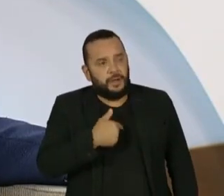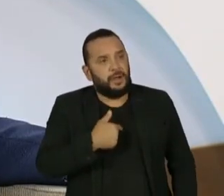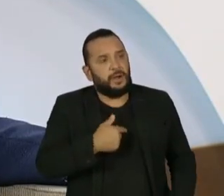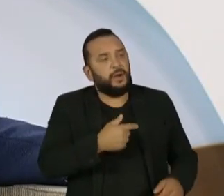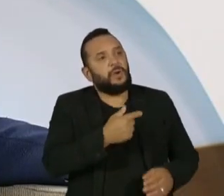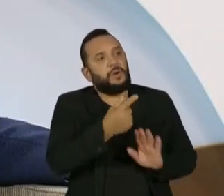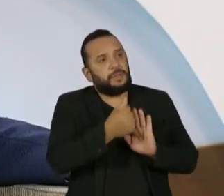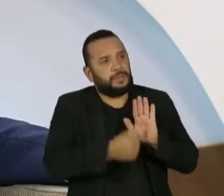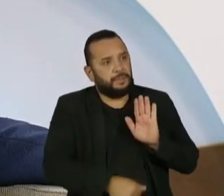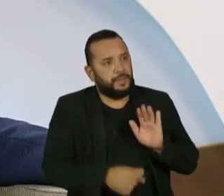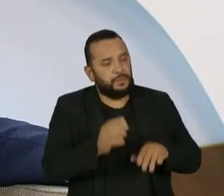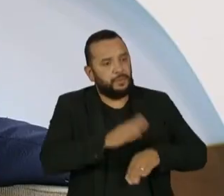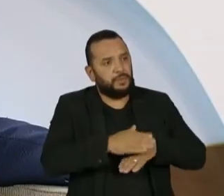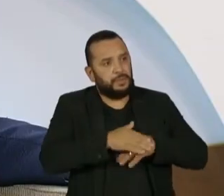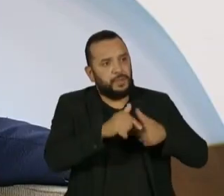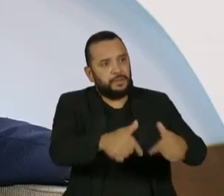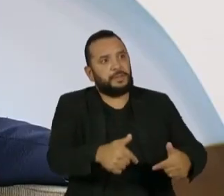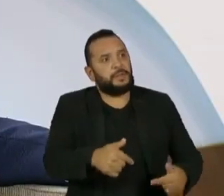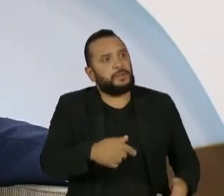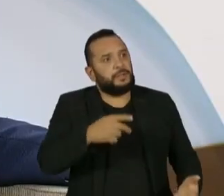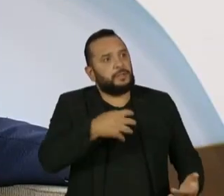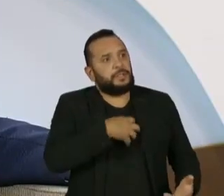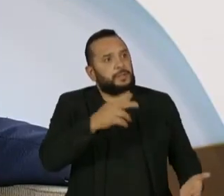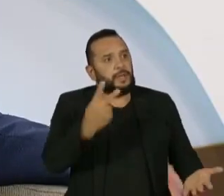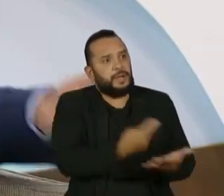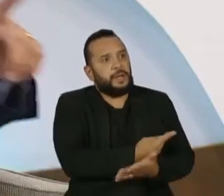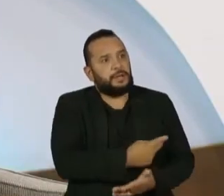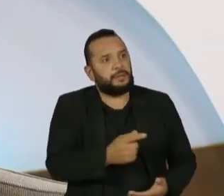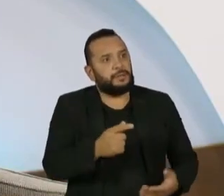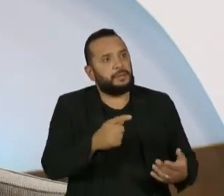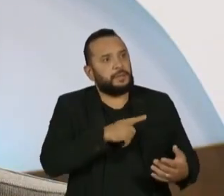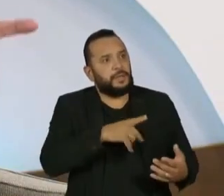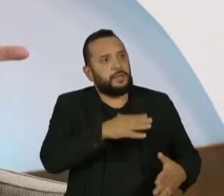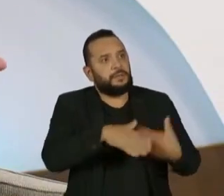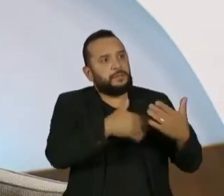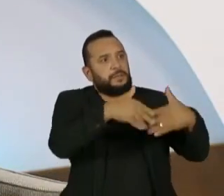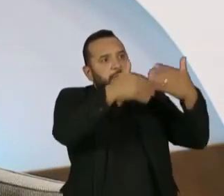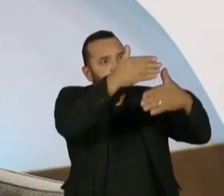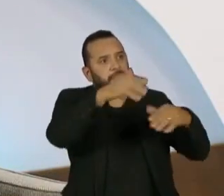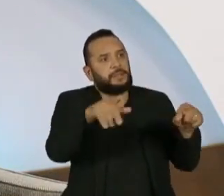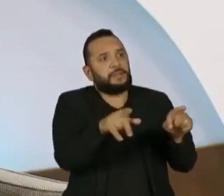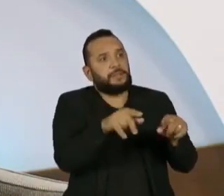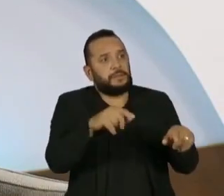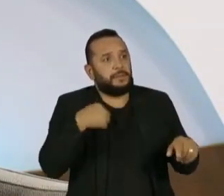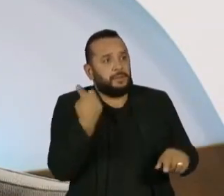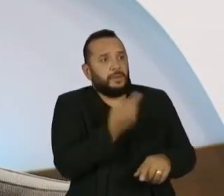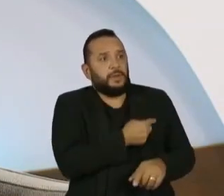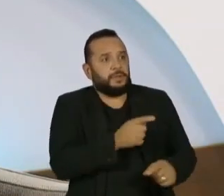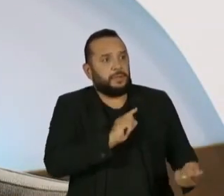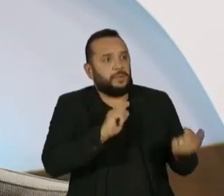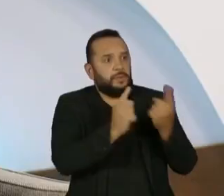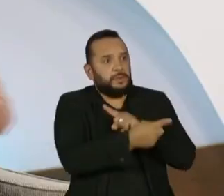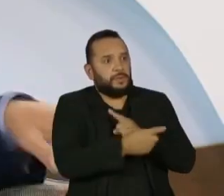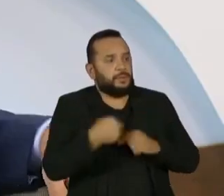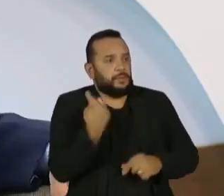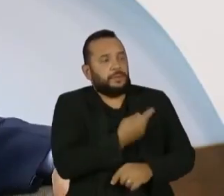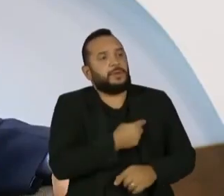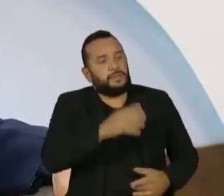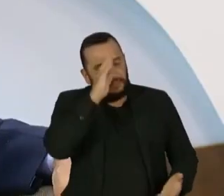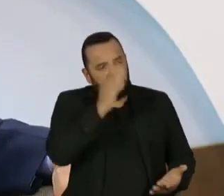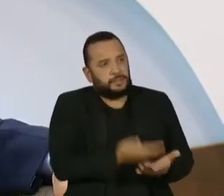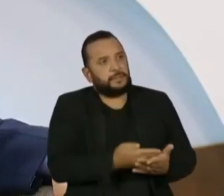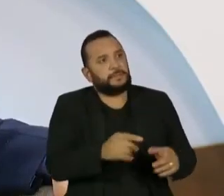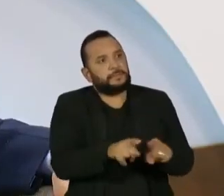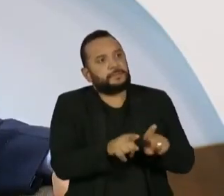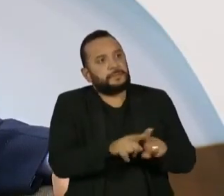orçamento. A questão das políticas públicas estão sendo implementadas, inclusive na contramão do que nós acreditamos e defendemos. Lembre-se